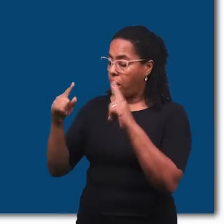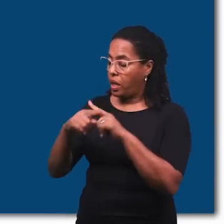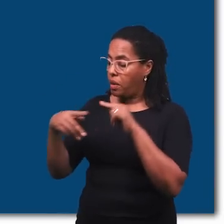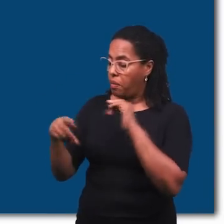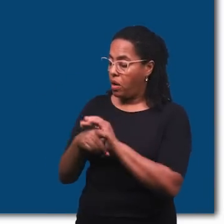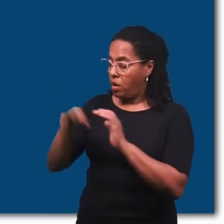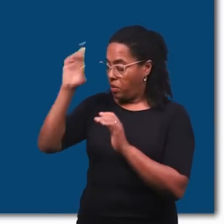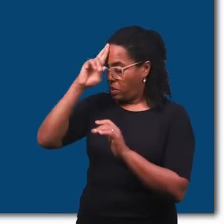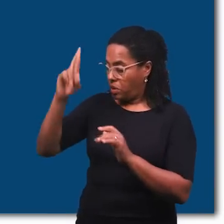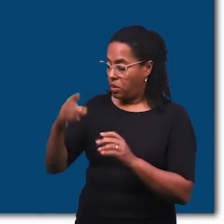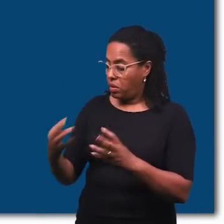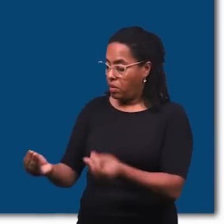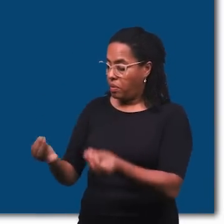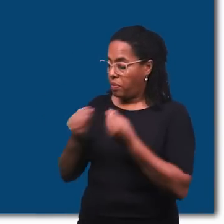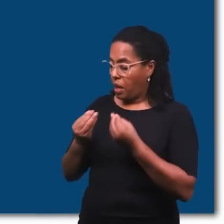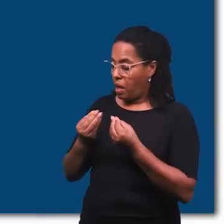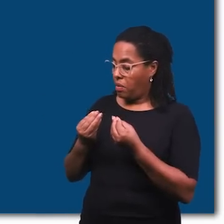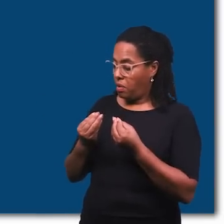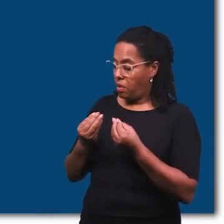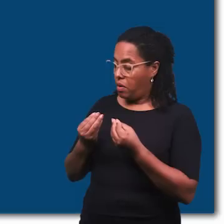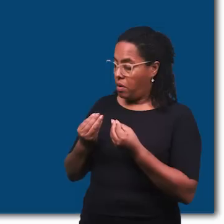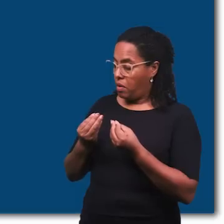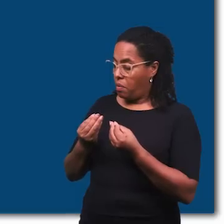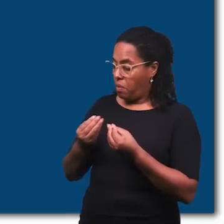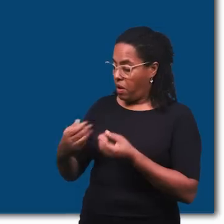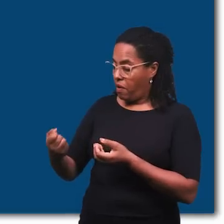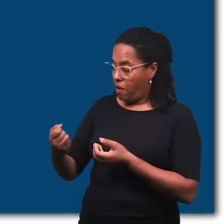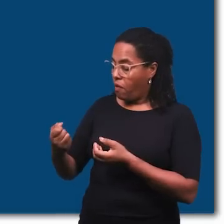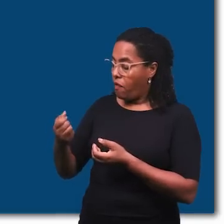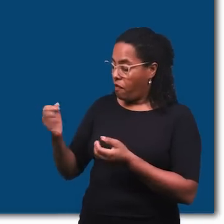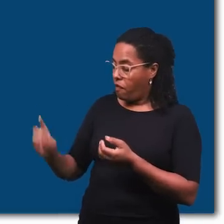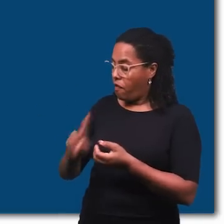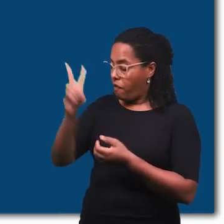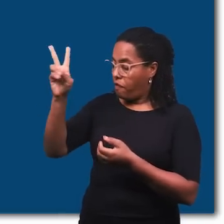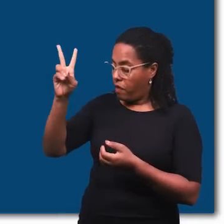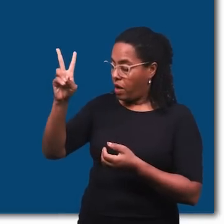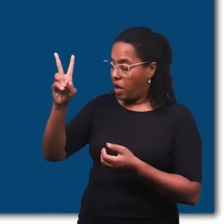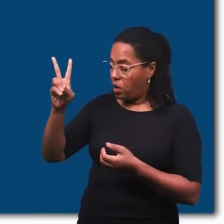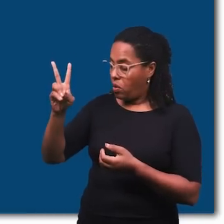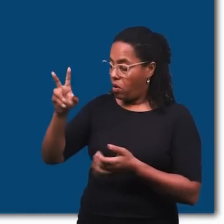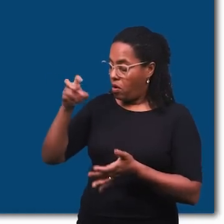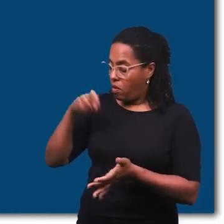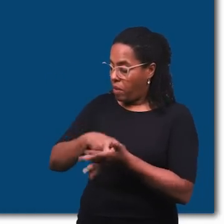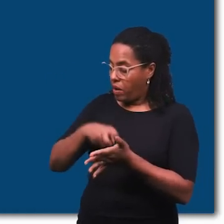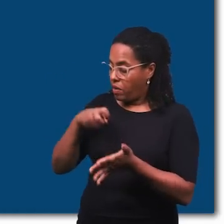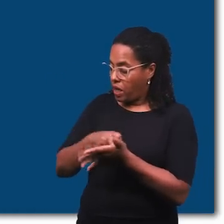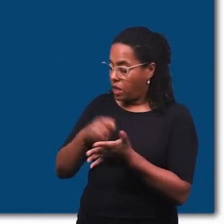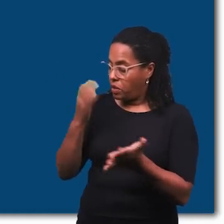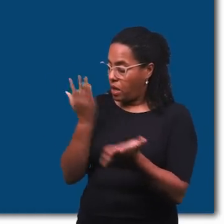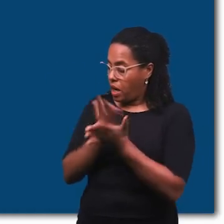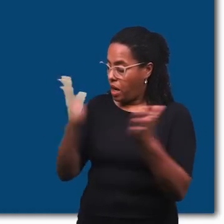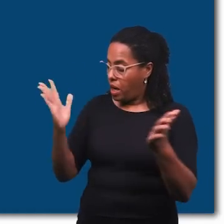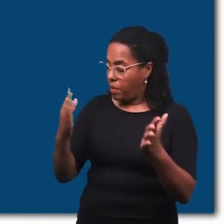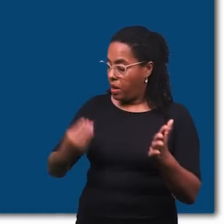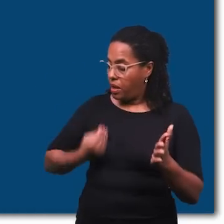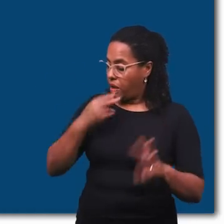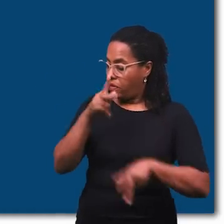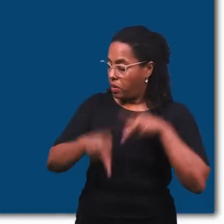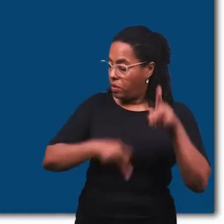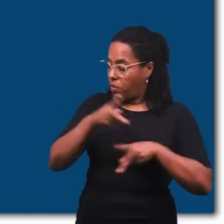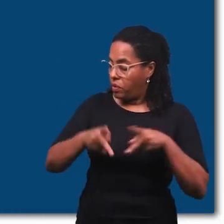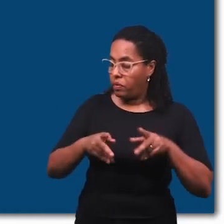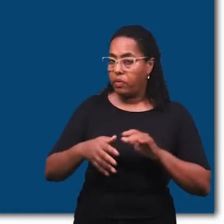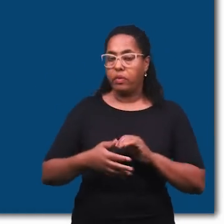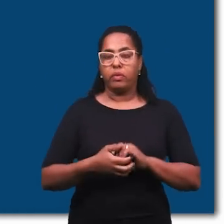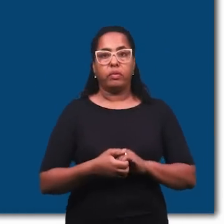Senhor. Dá-mo pelo seu valor, para que cesse este castigo sobre o